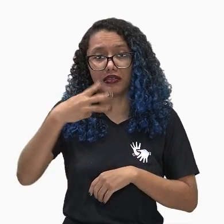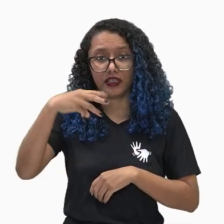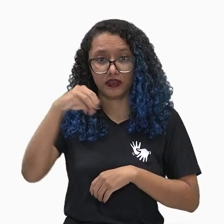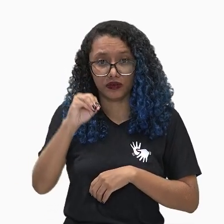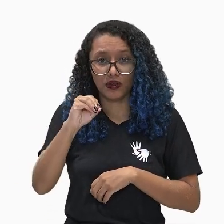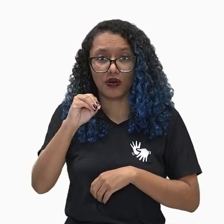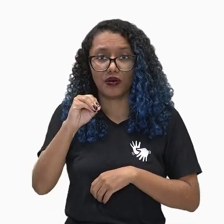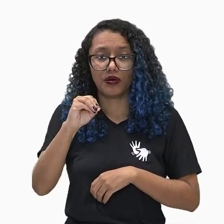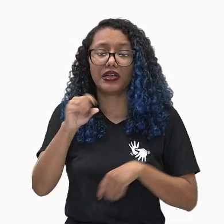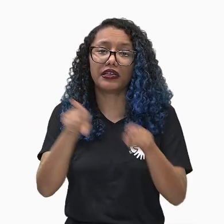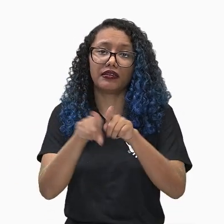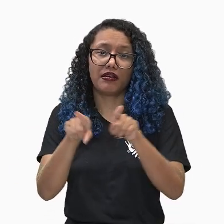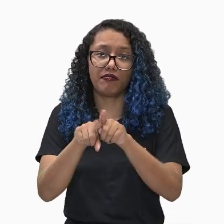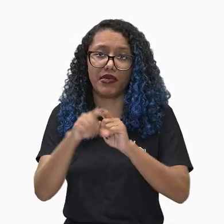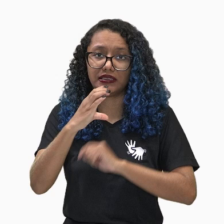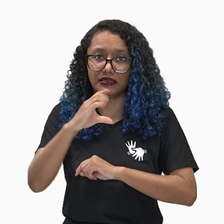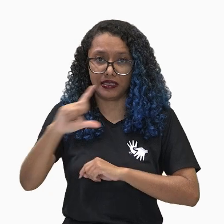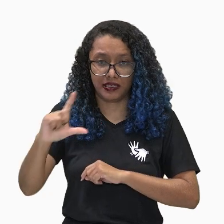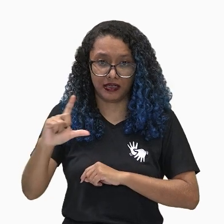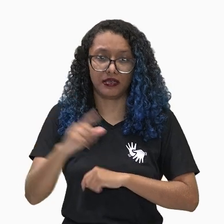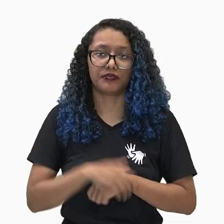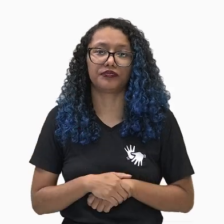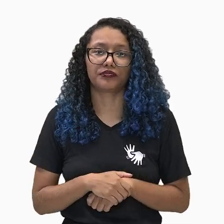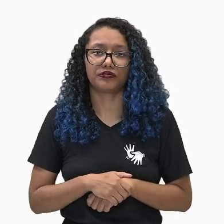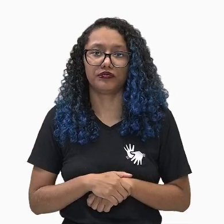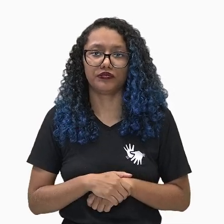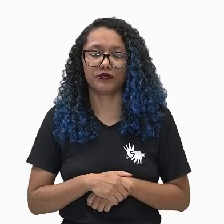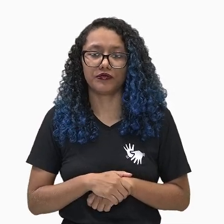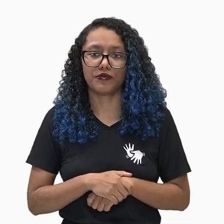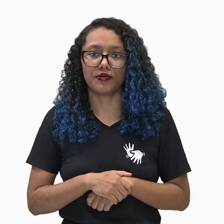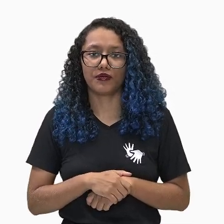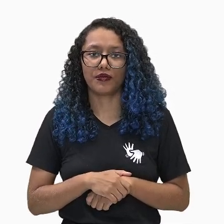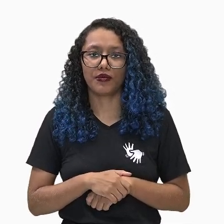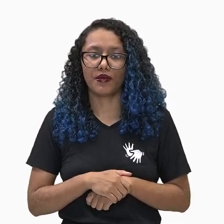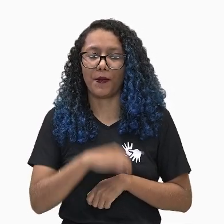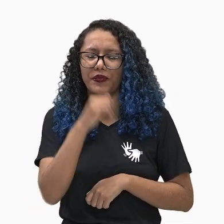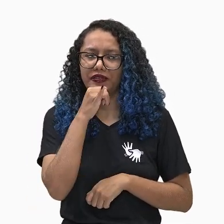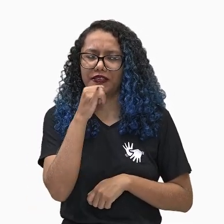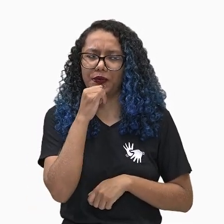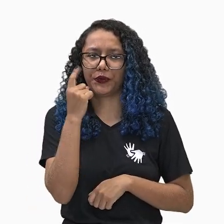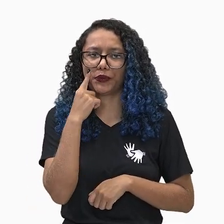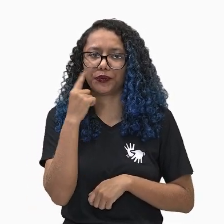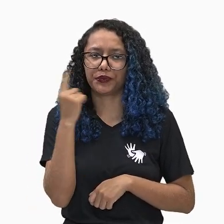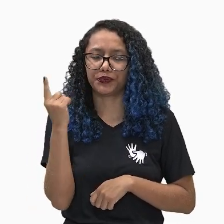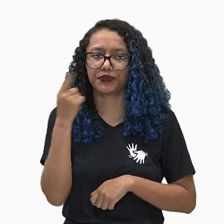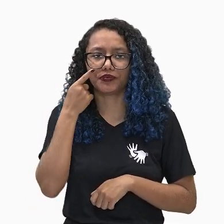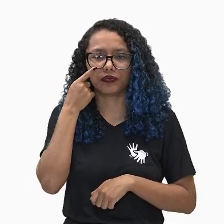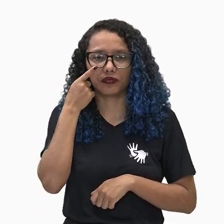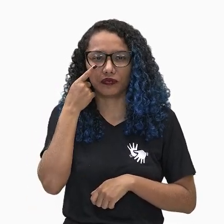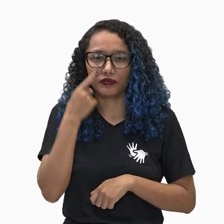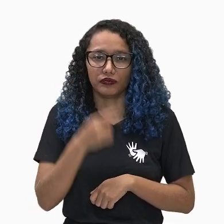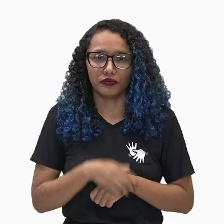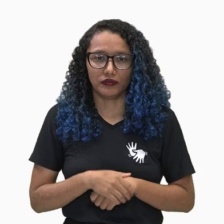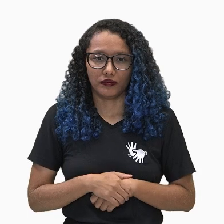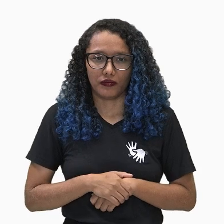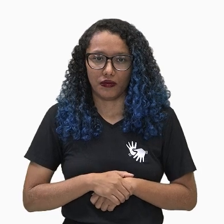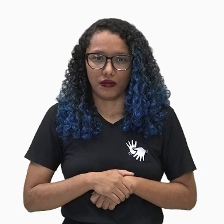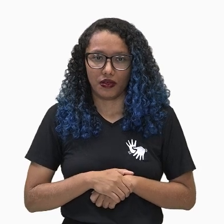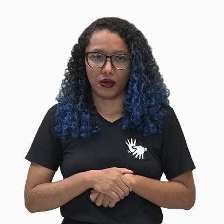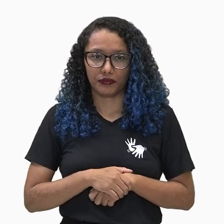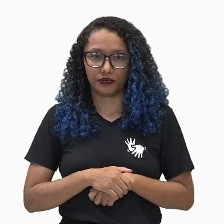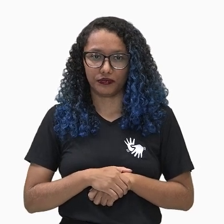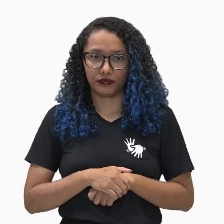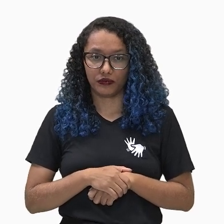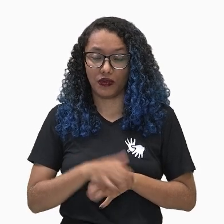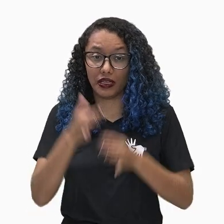o cloreto, o cloro. Então, vamos ver aí a animação. Observem o movimento dos